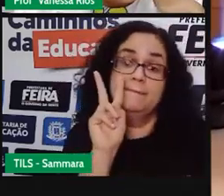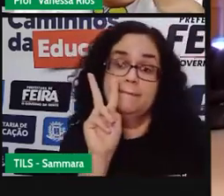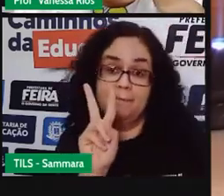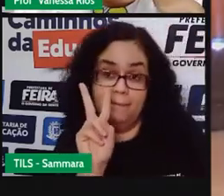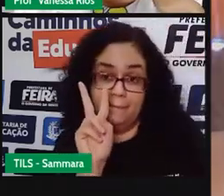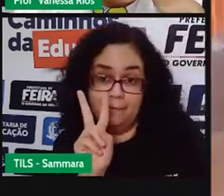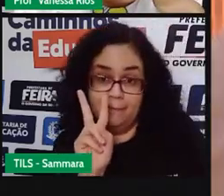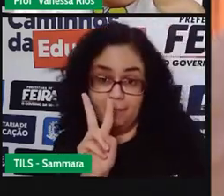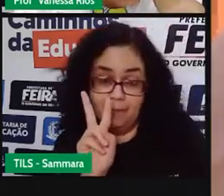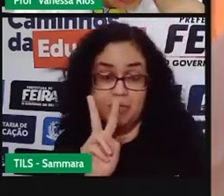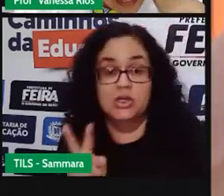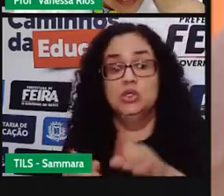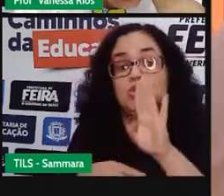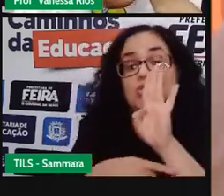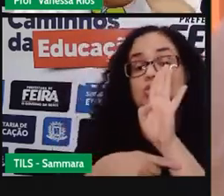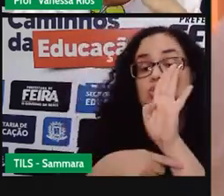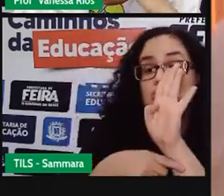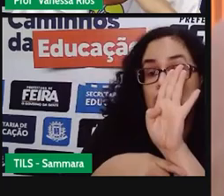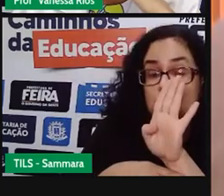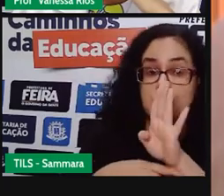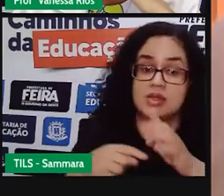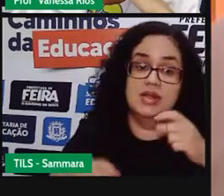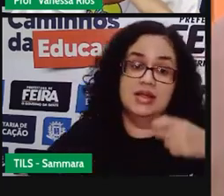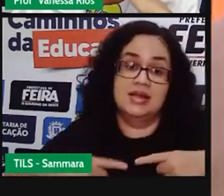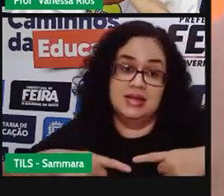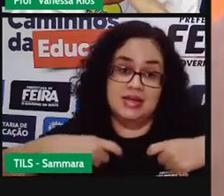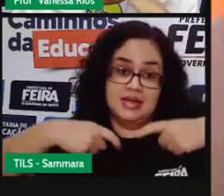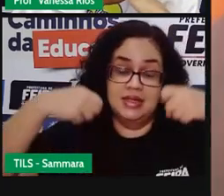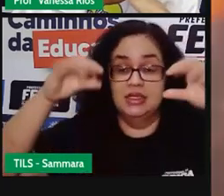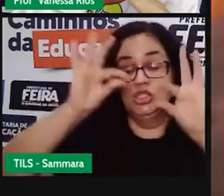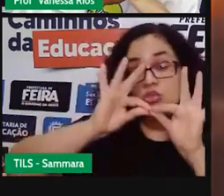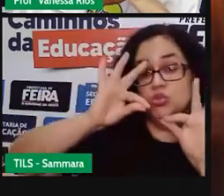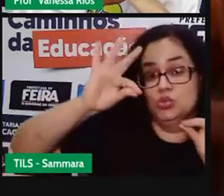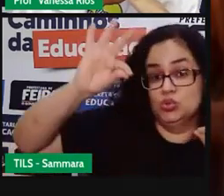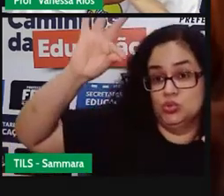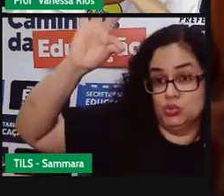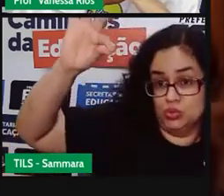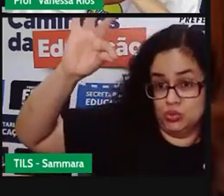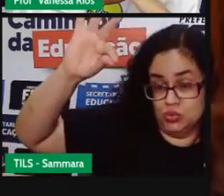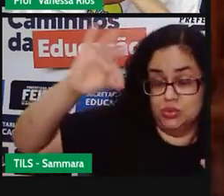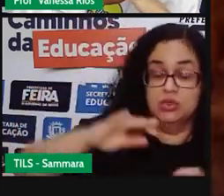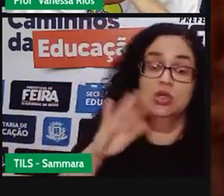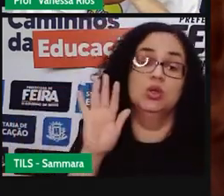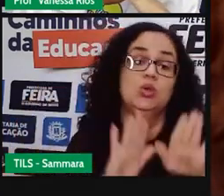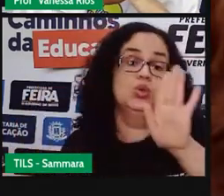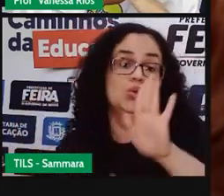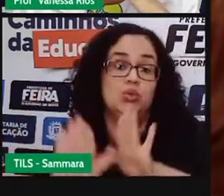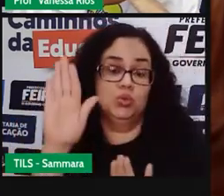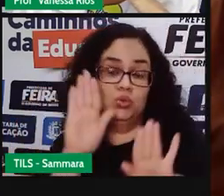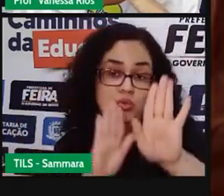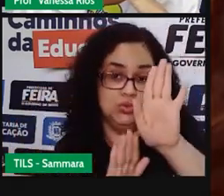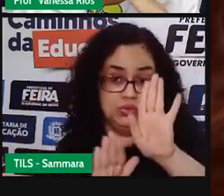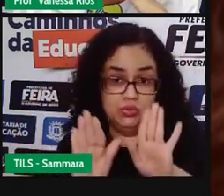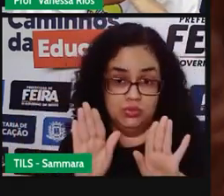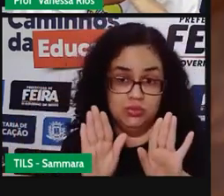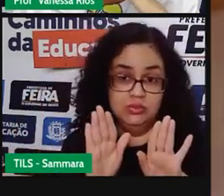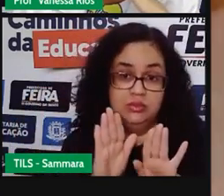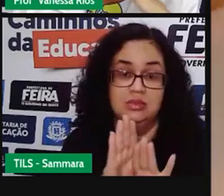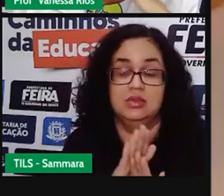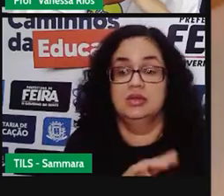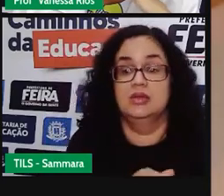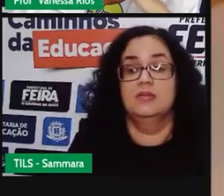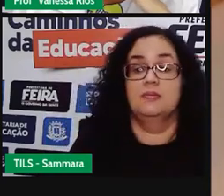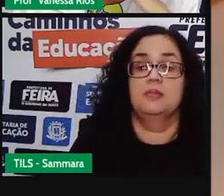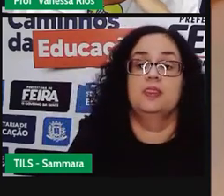protegida. É um voluntário na guerra, distante da sua terra, cuidando de uma ferida. É